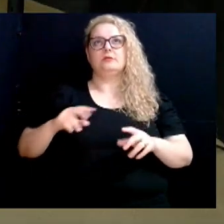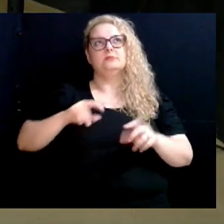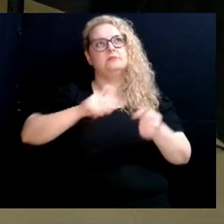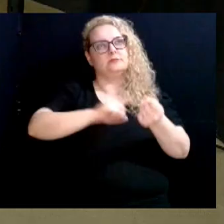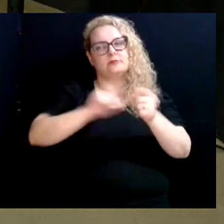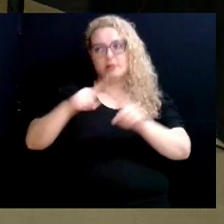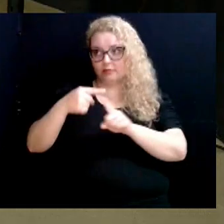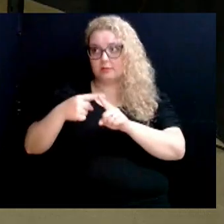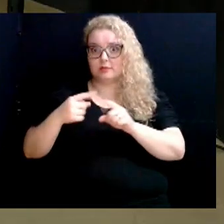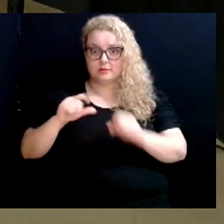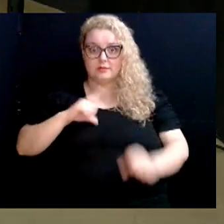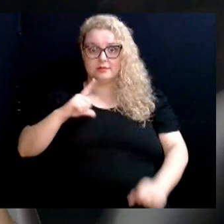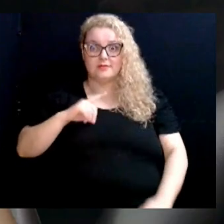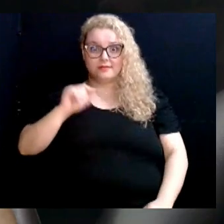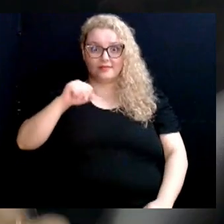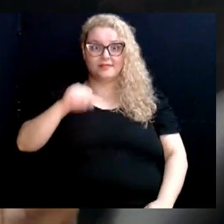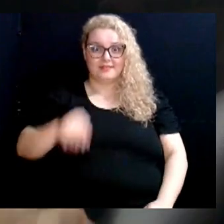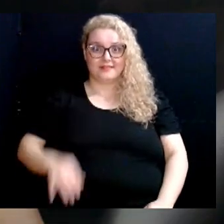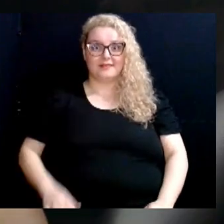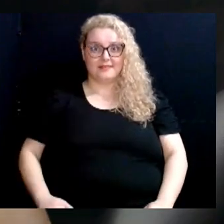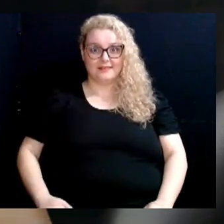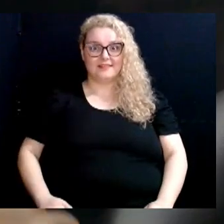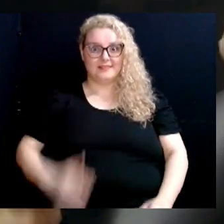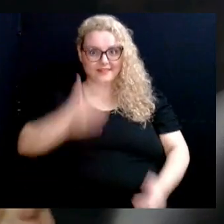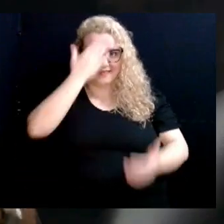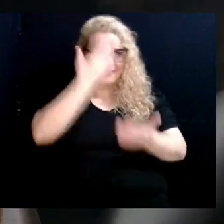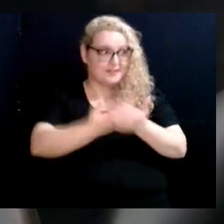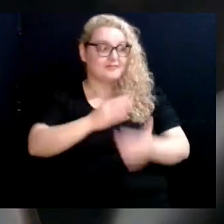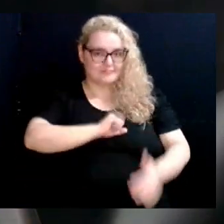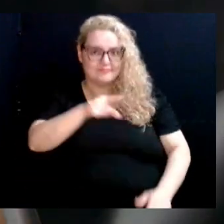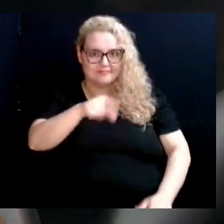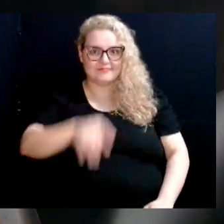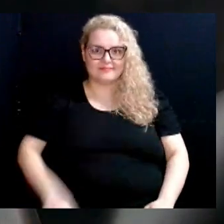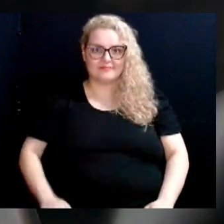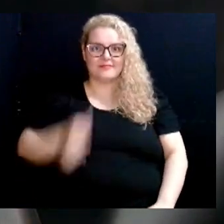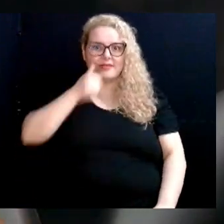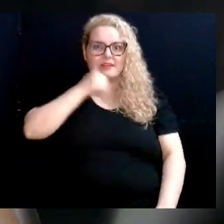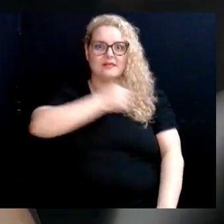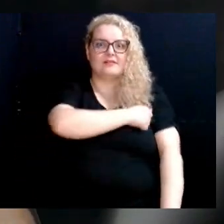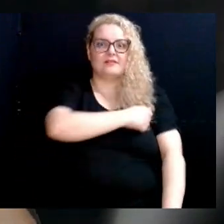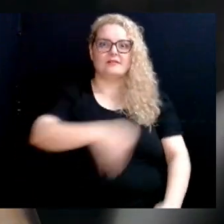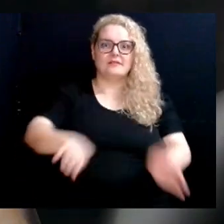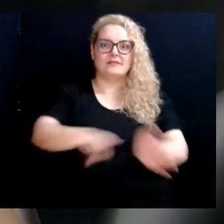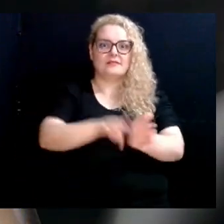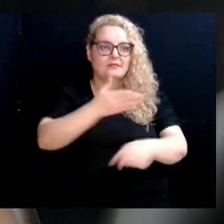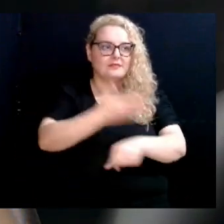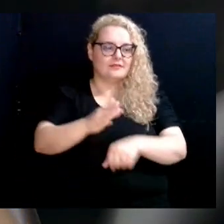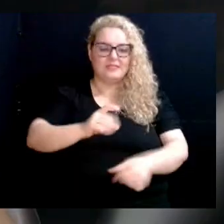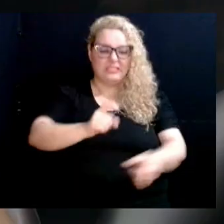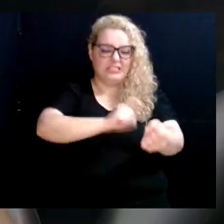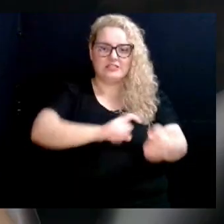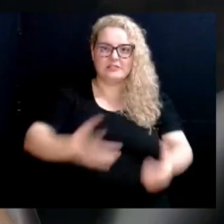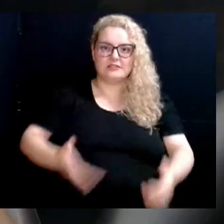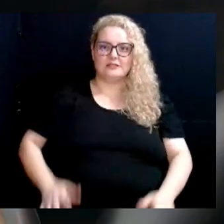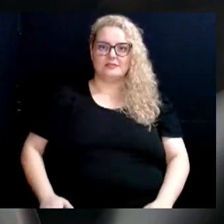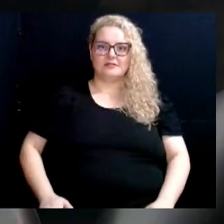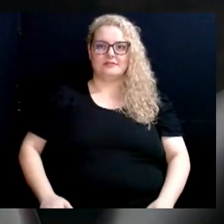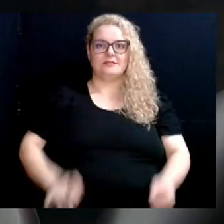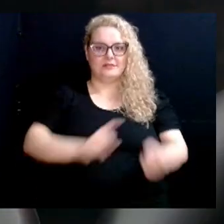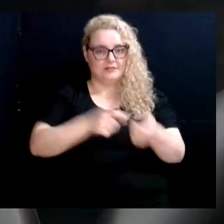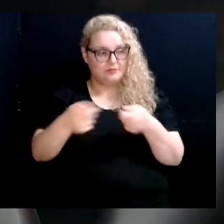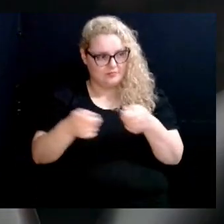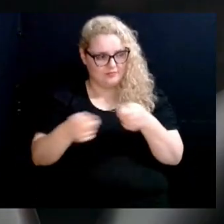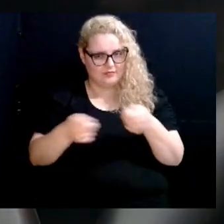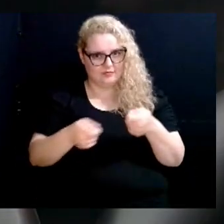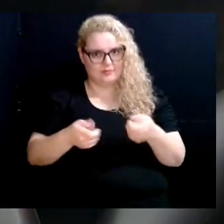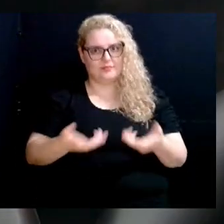existe? Exatamente. Sim, eu acredito muito nisso e gosto quando minha aluna chega para treinar com raiva. Claro que a raiva é o ódio controlado que a gente